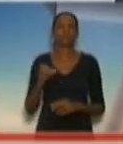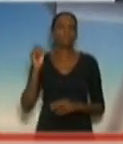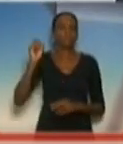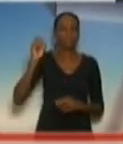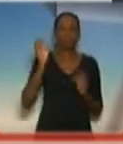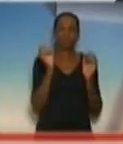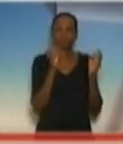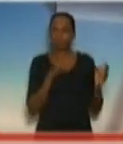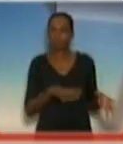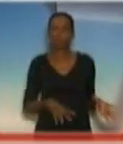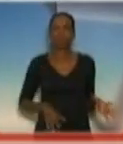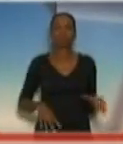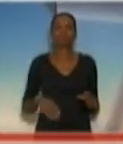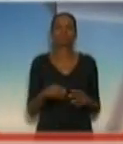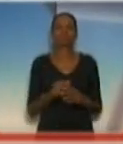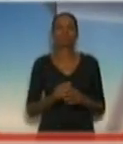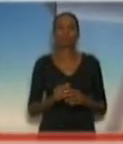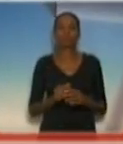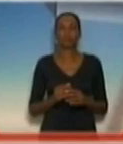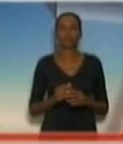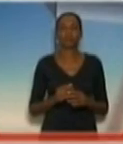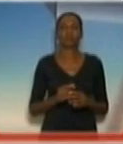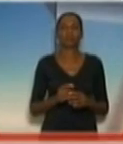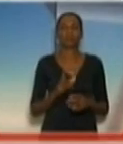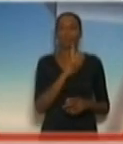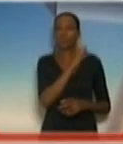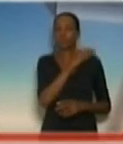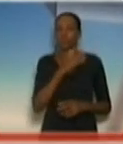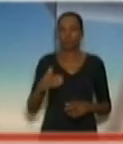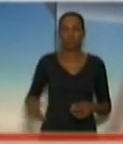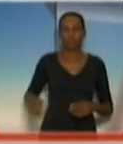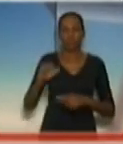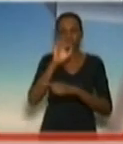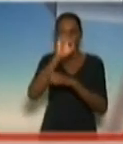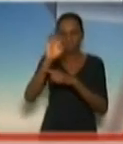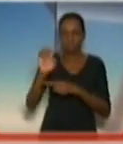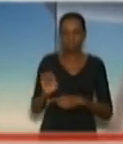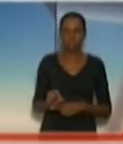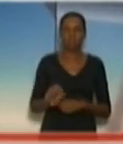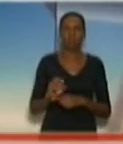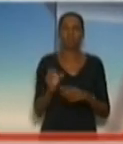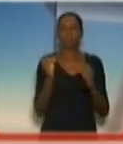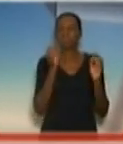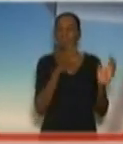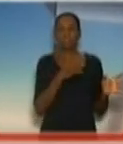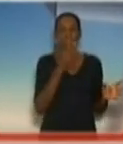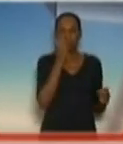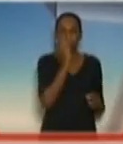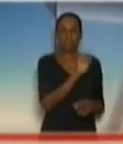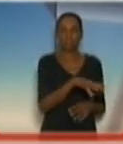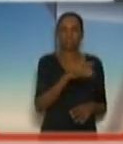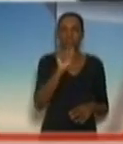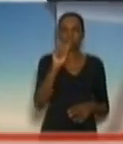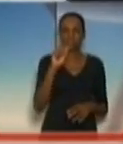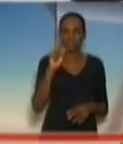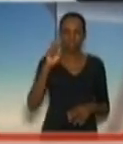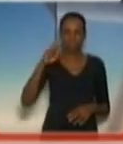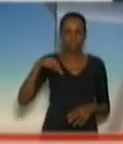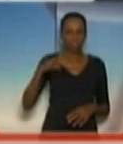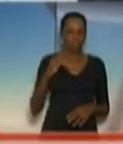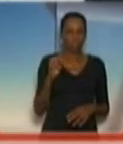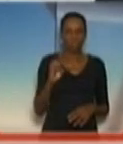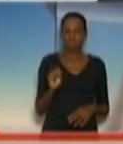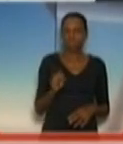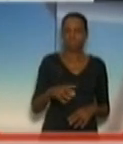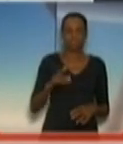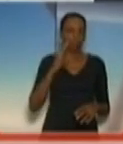desvalorização promovida pelo governo estadual em relação aos agentes de organização escolar é pior